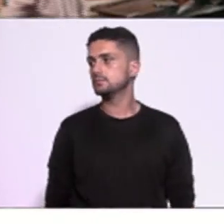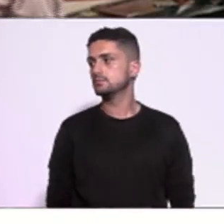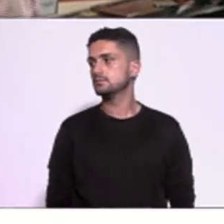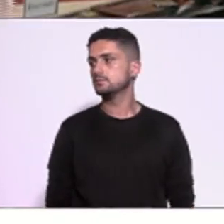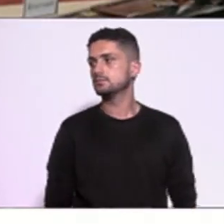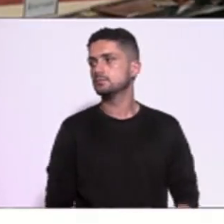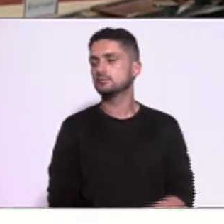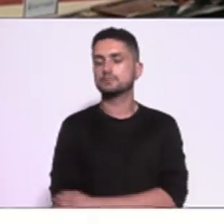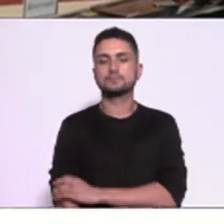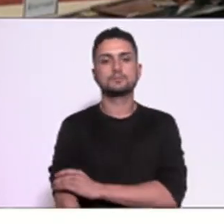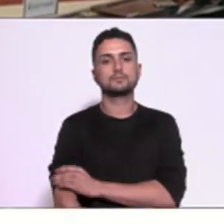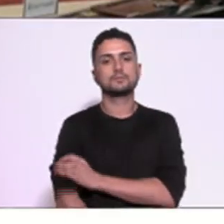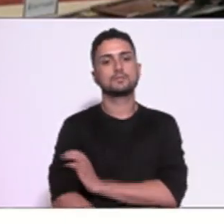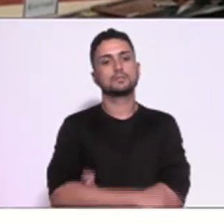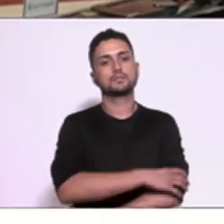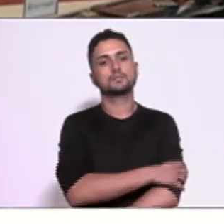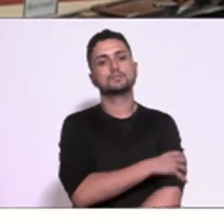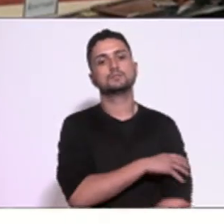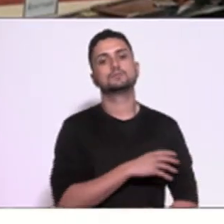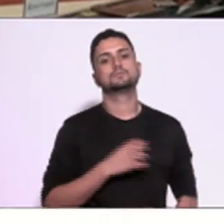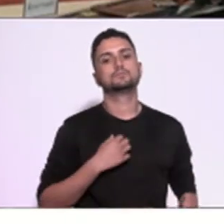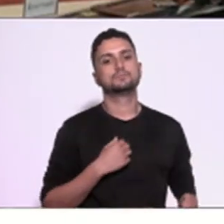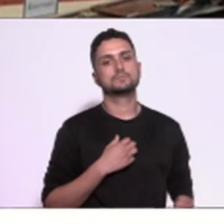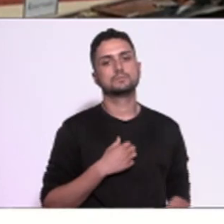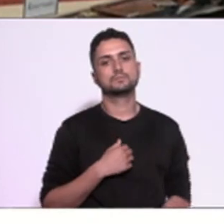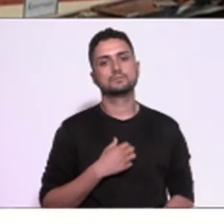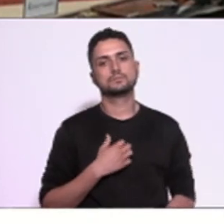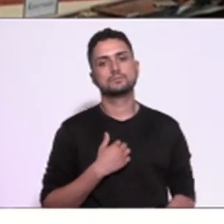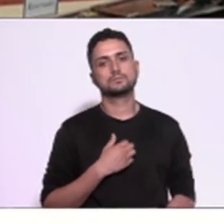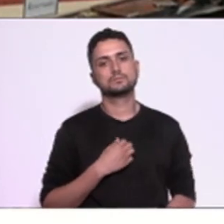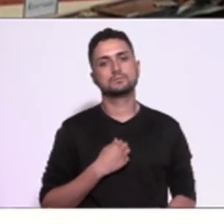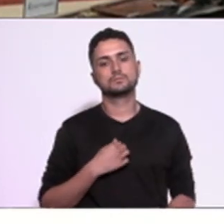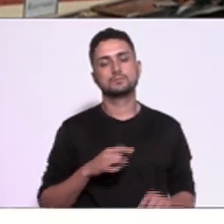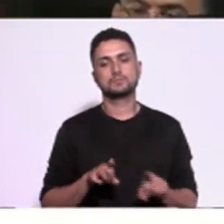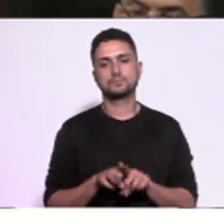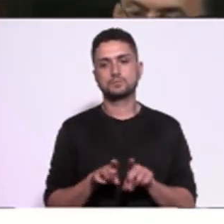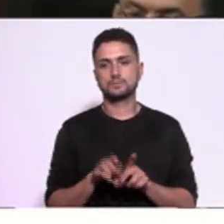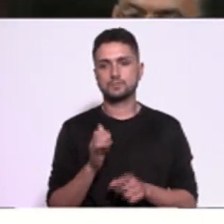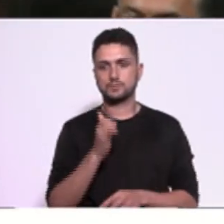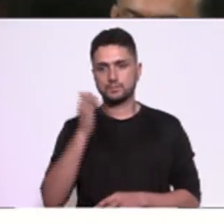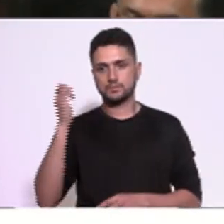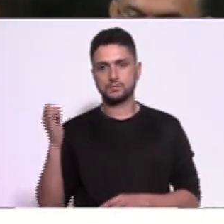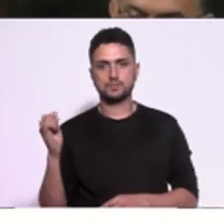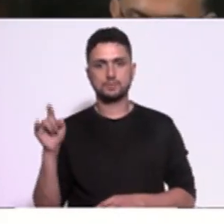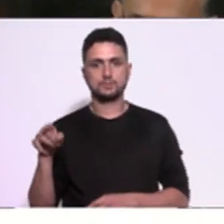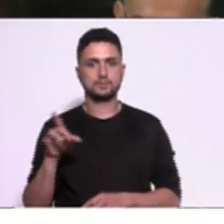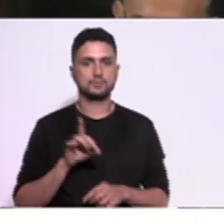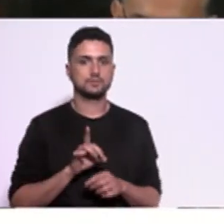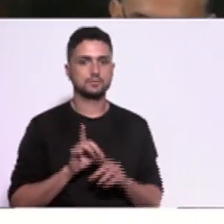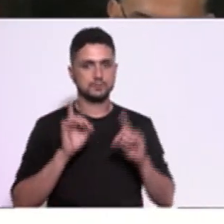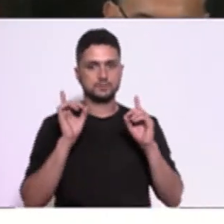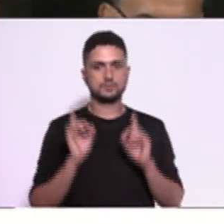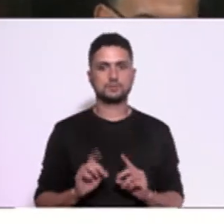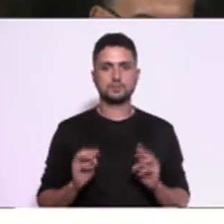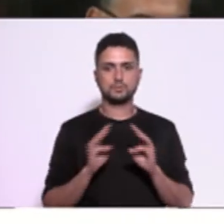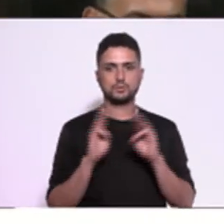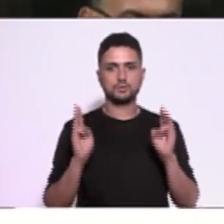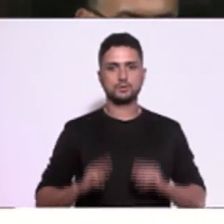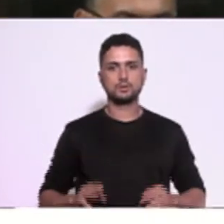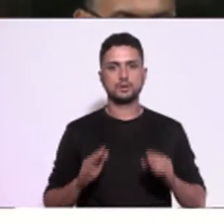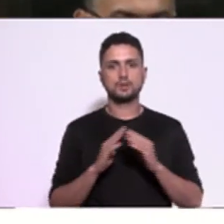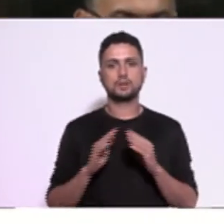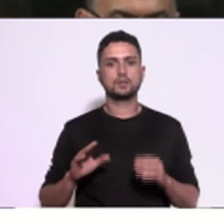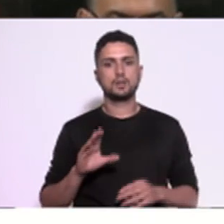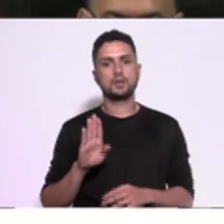Eu gostaria de passar a palavra à senhora diretora do Museu da Casa de